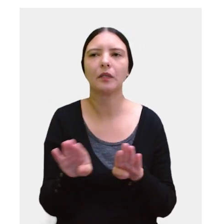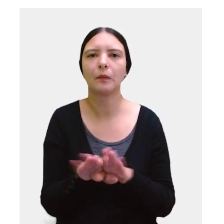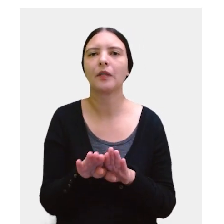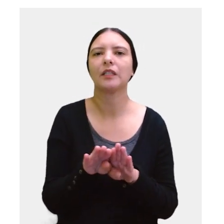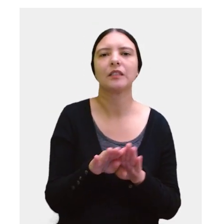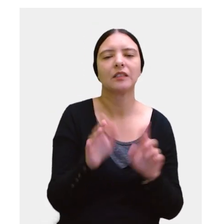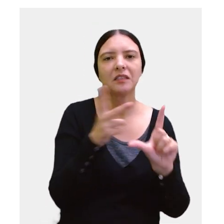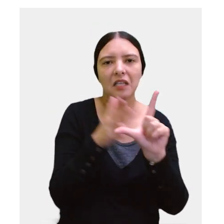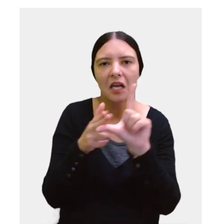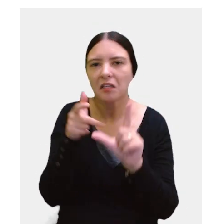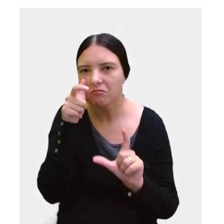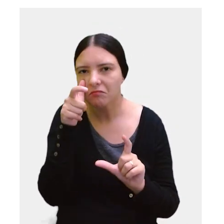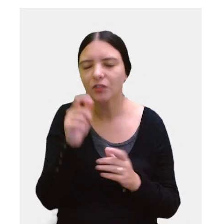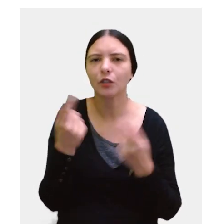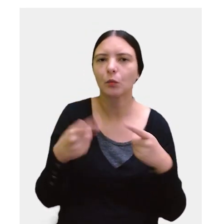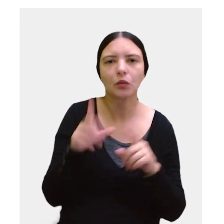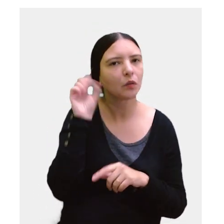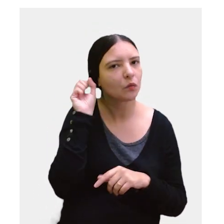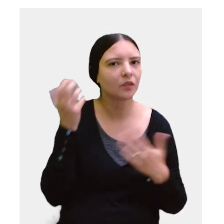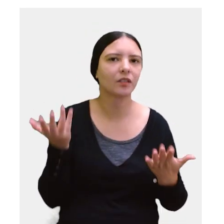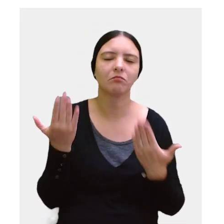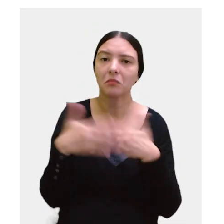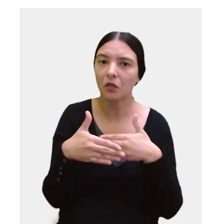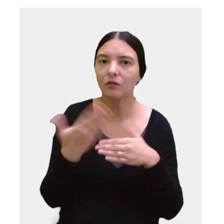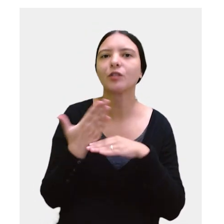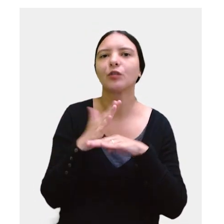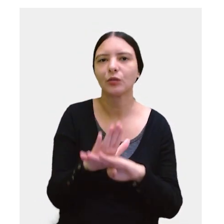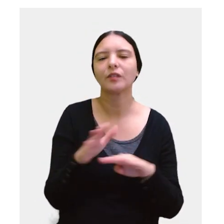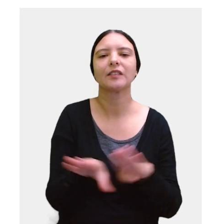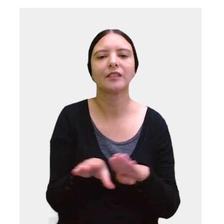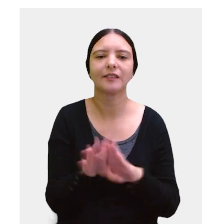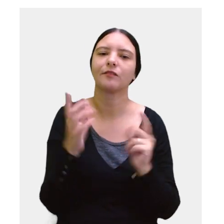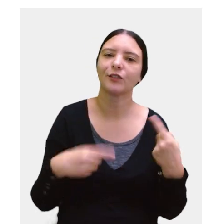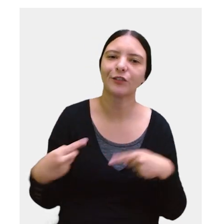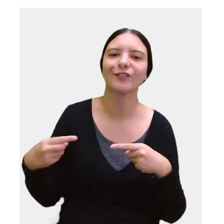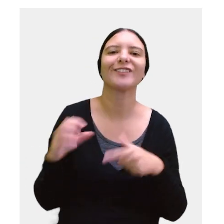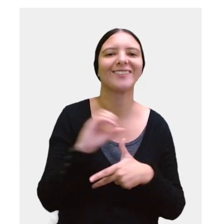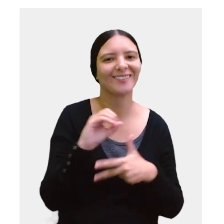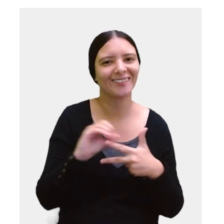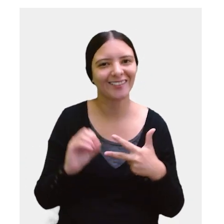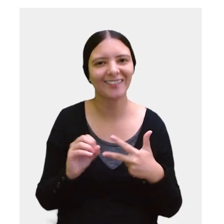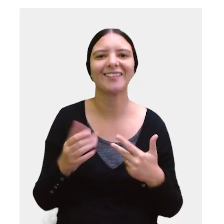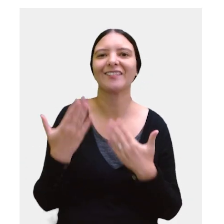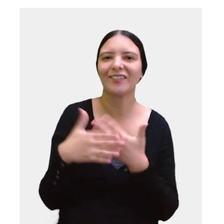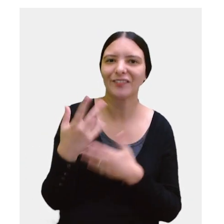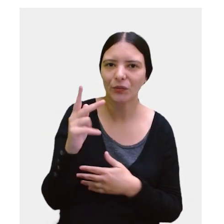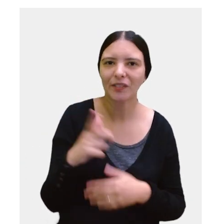ouvir música, ajudando a estudar na prova, né? Porque como a gente discutiu, cai no Enem, cai na sua